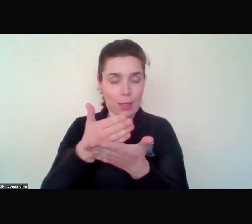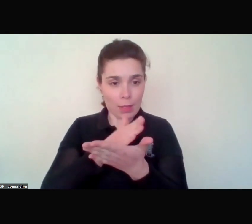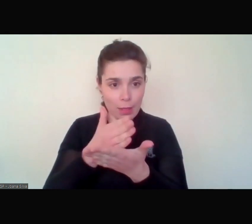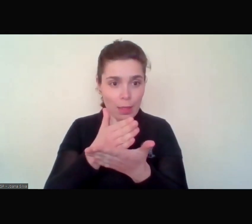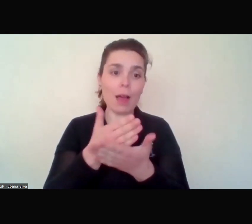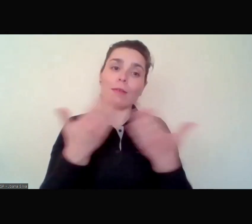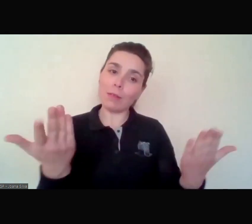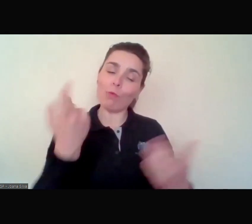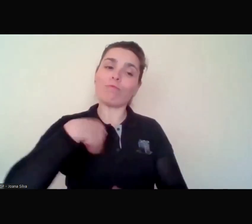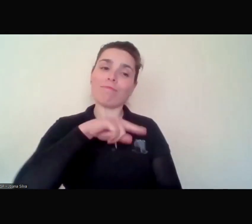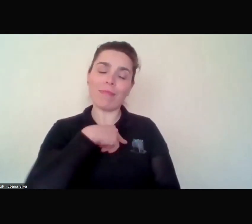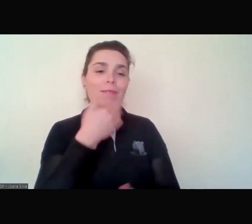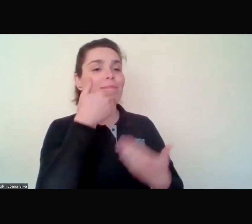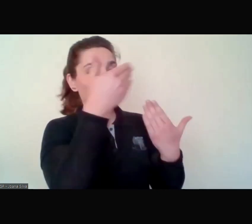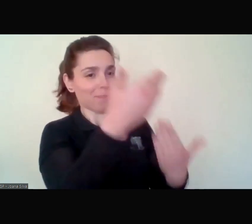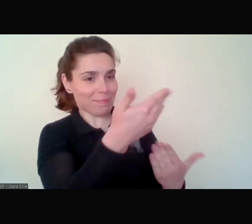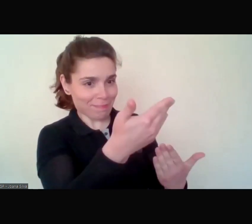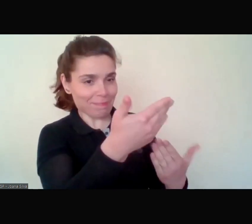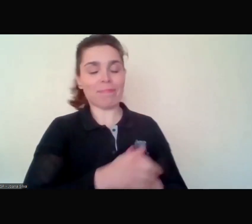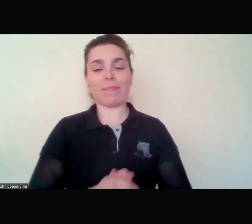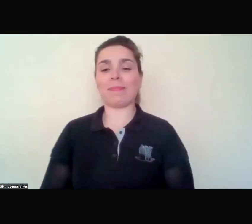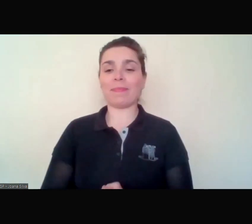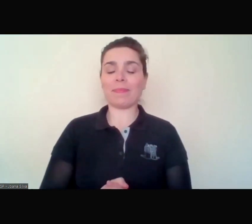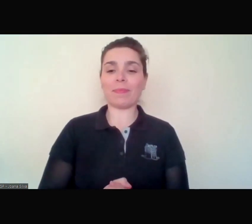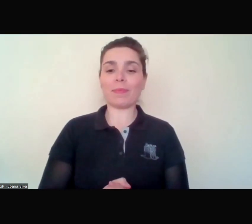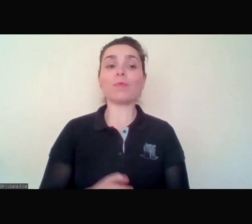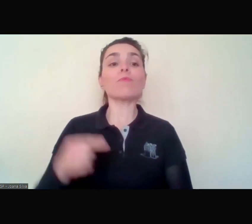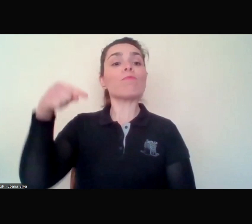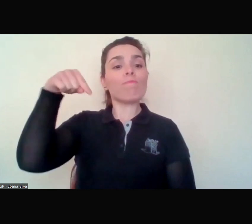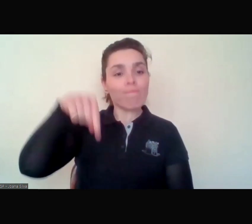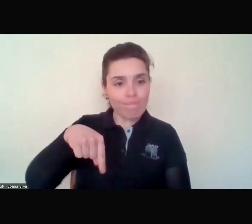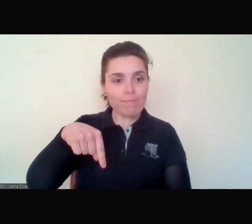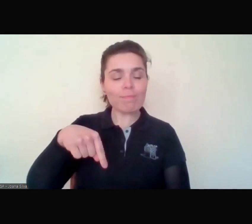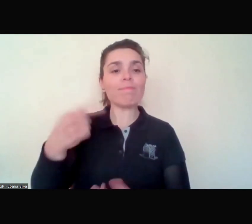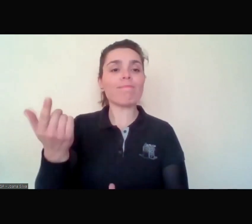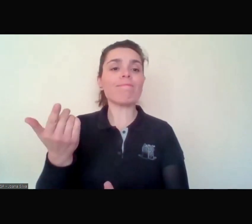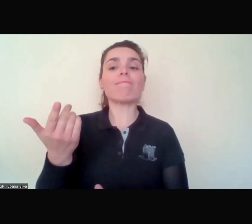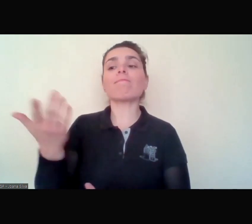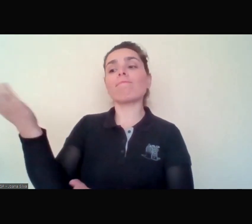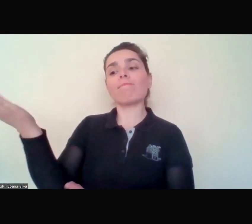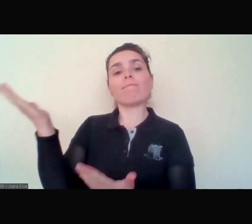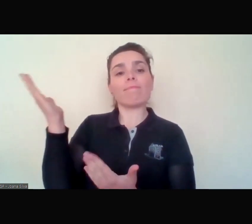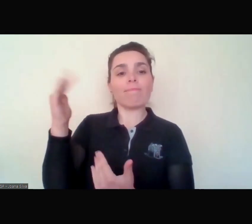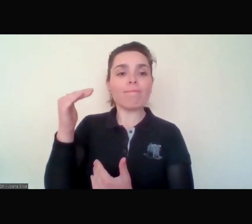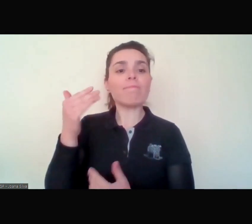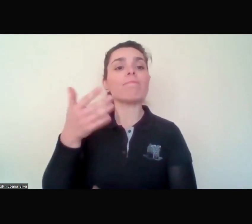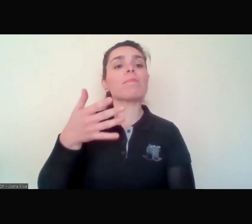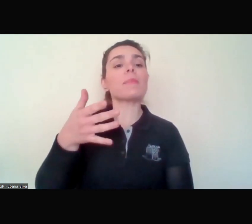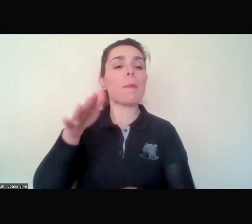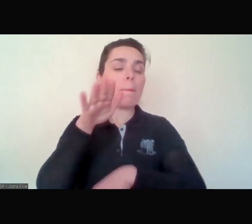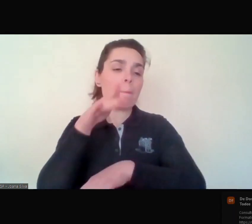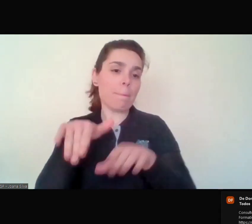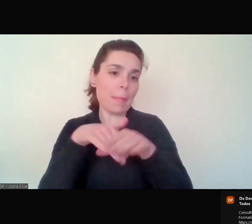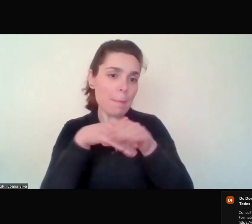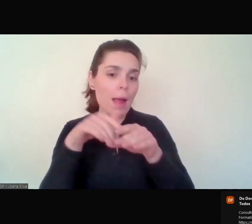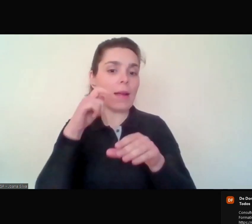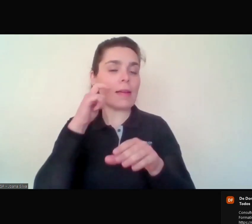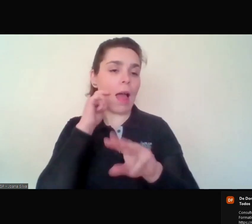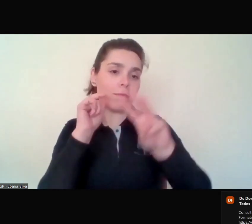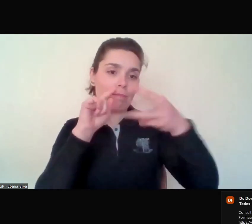quem agradecemos desde já. Hoje temos a honra de contar com 3 oradores de renome. São